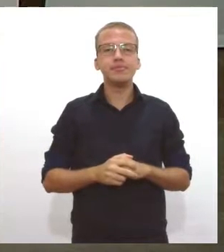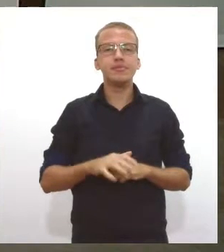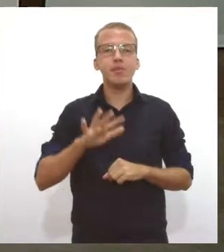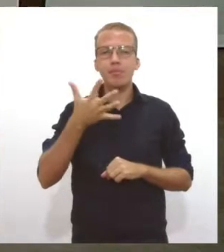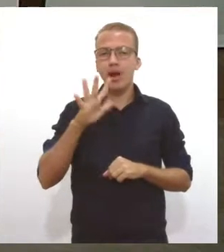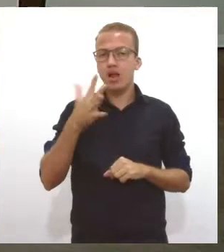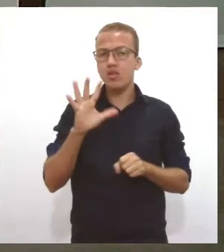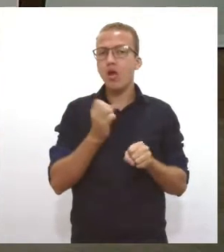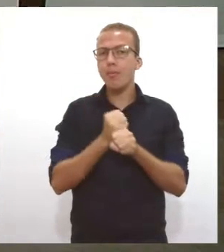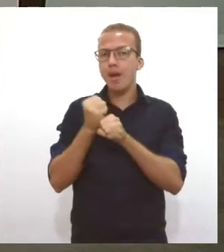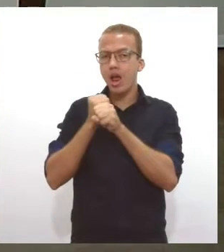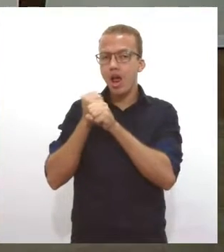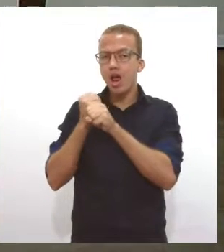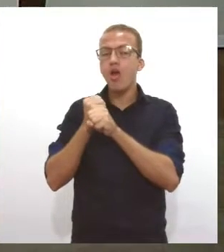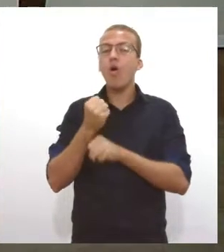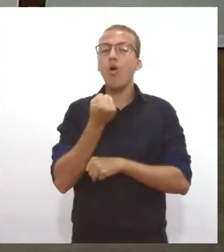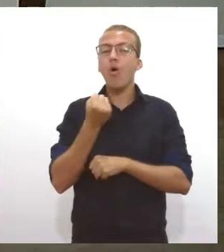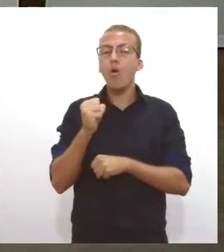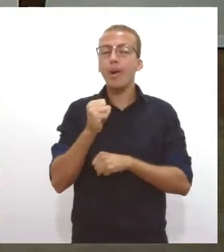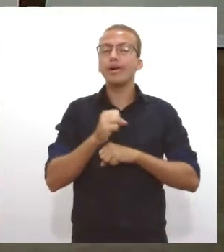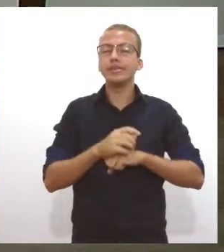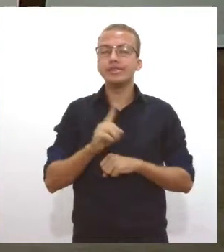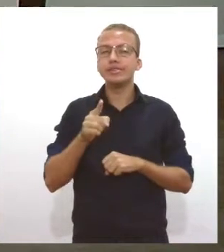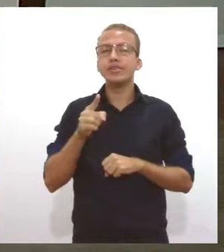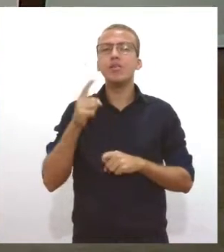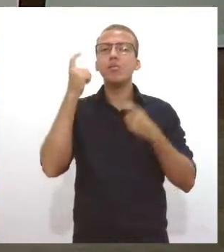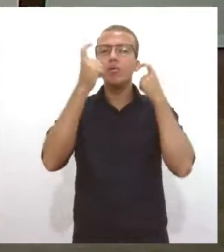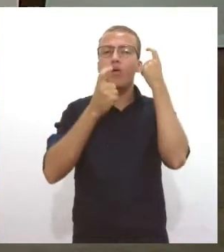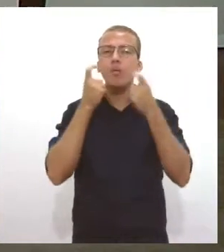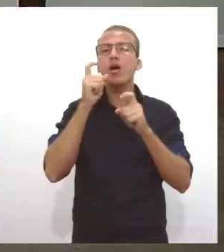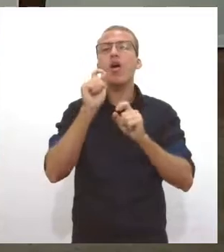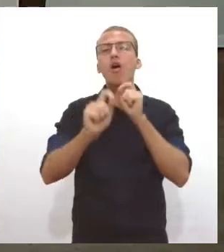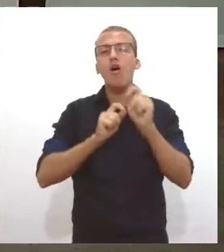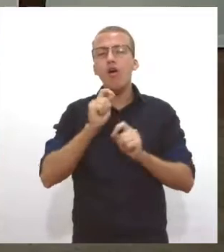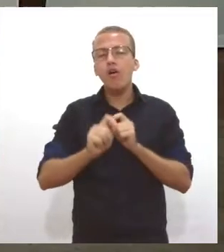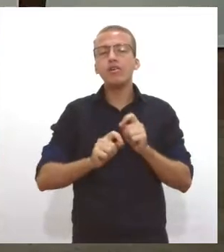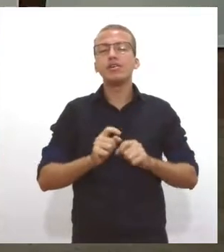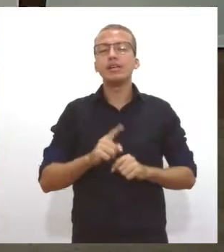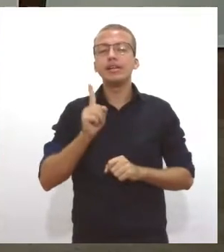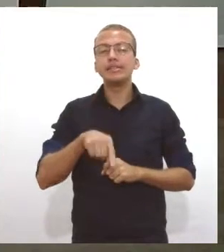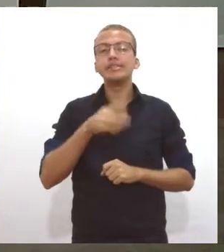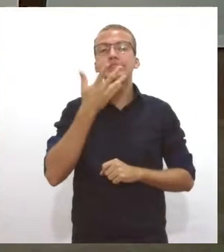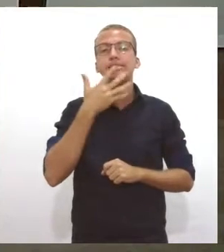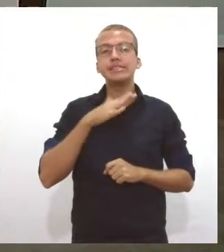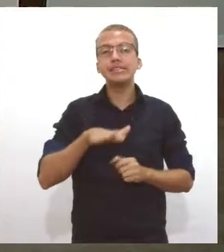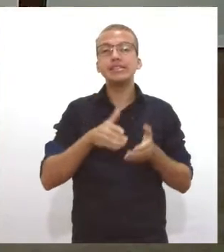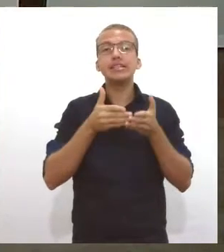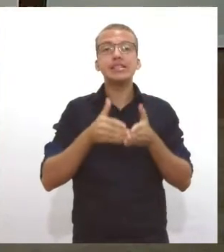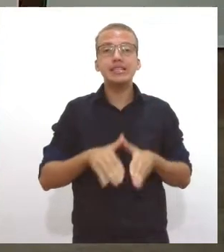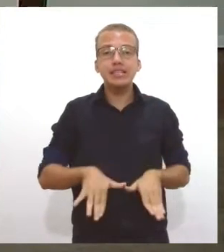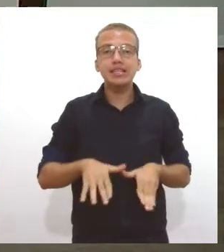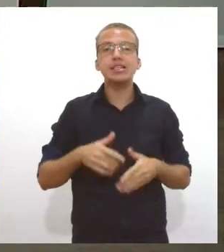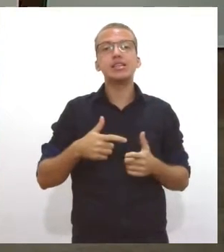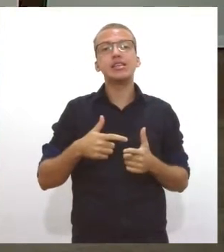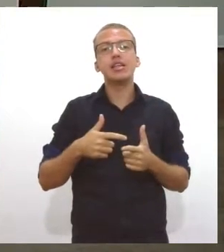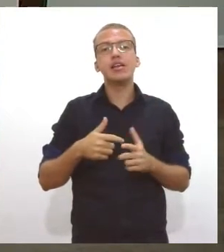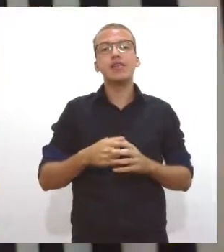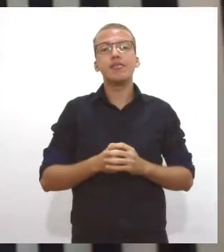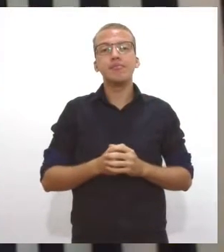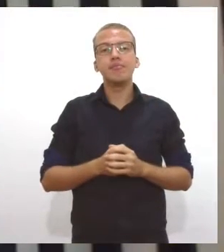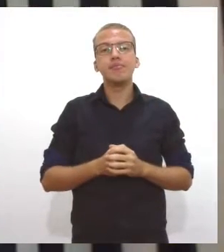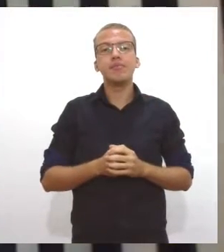atrás né que foi foi muito preocupante a questão das crianças que nasciam com problema de saúde por conta da